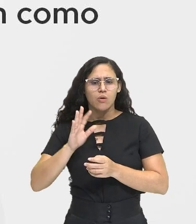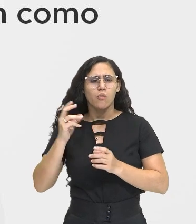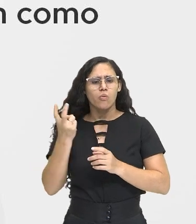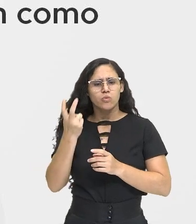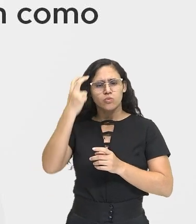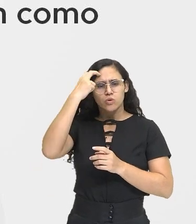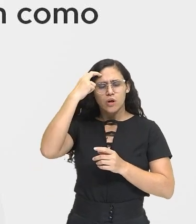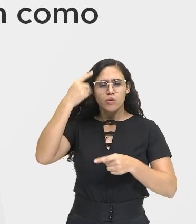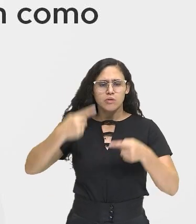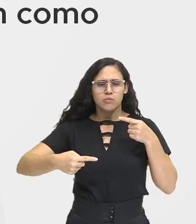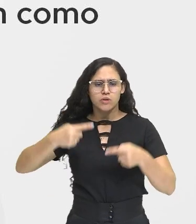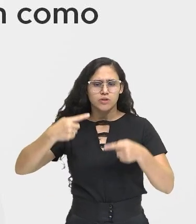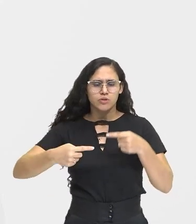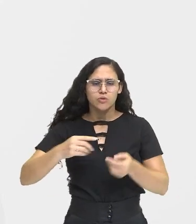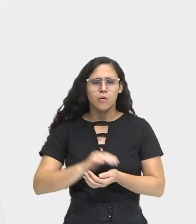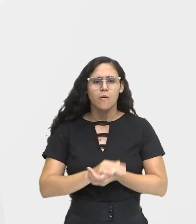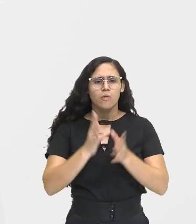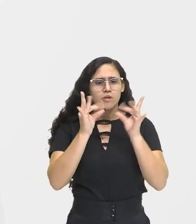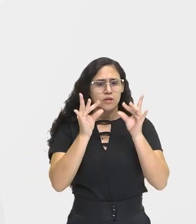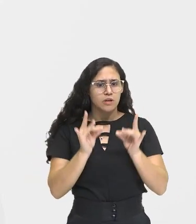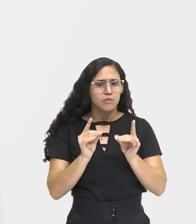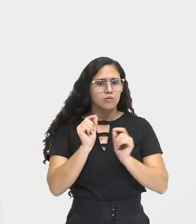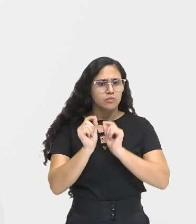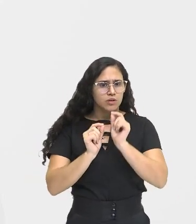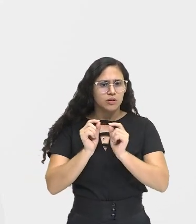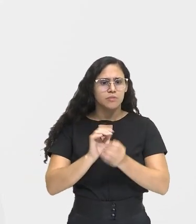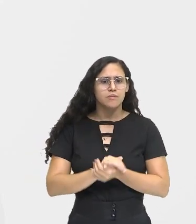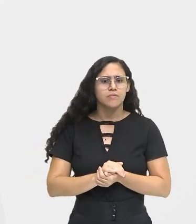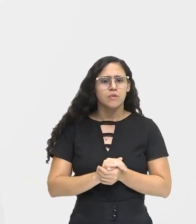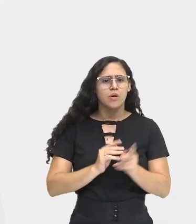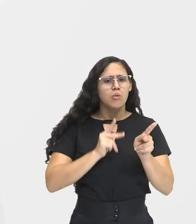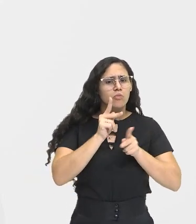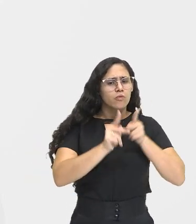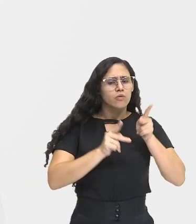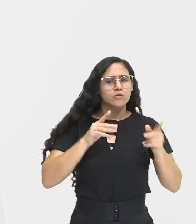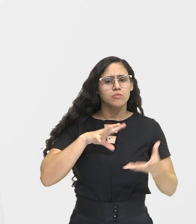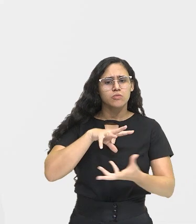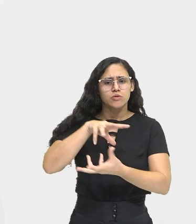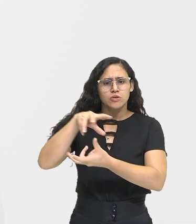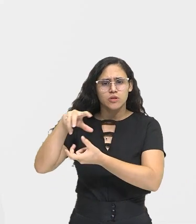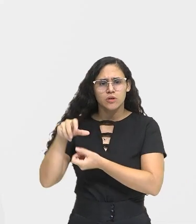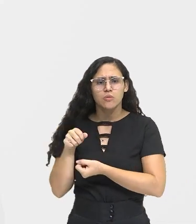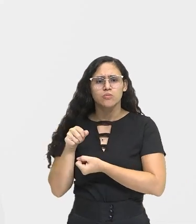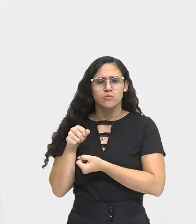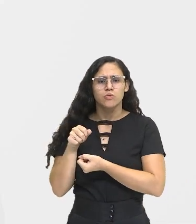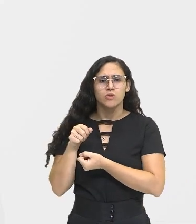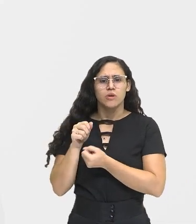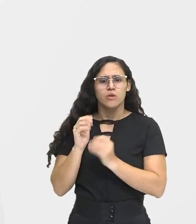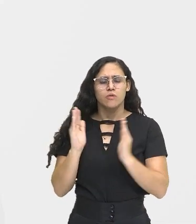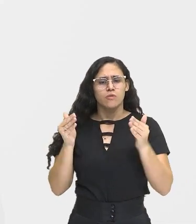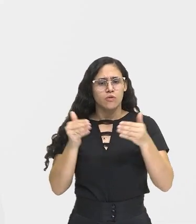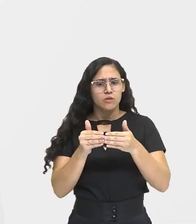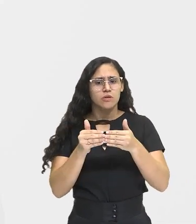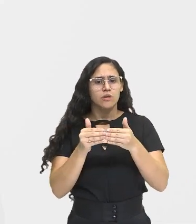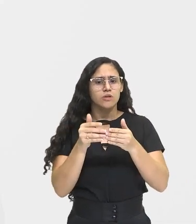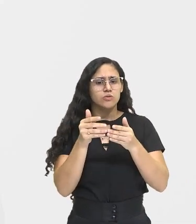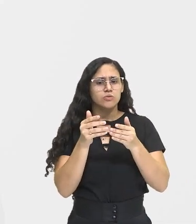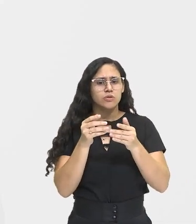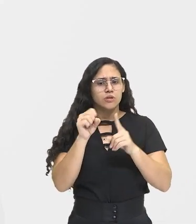e políticos. Detalhamento desse objeto de conhecimento. População mundial, dinâmica e